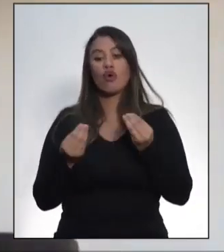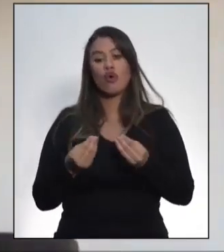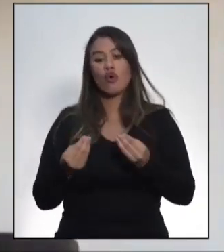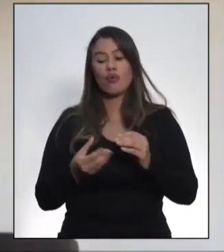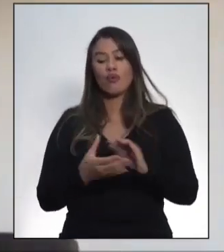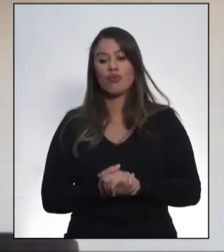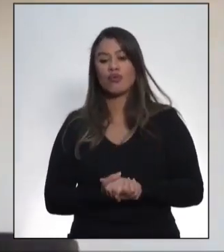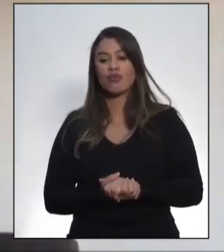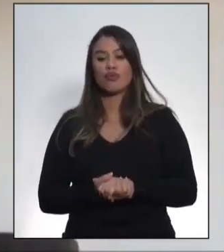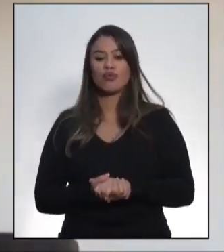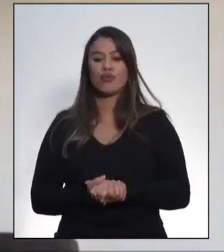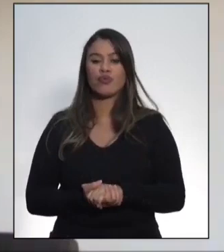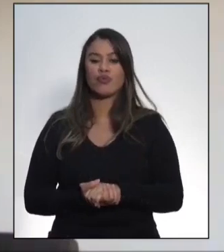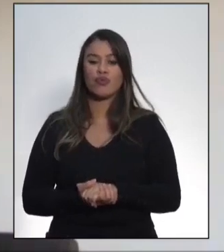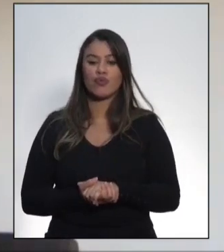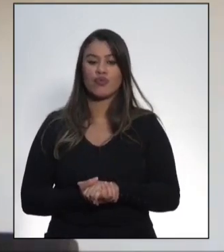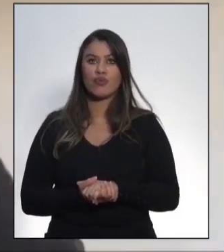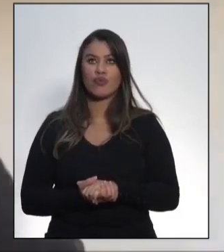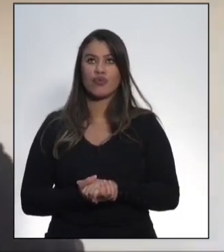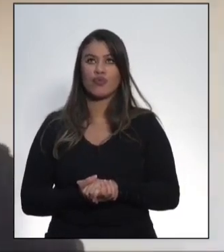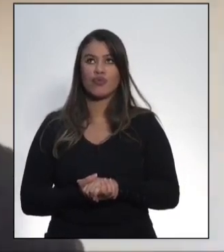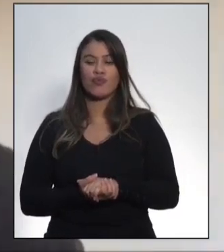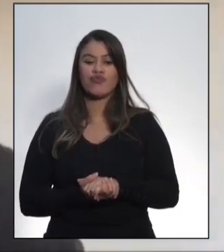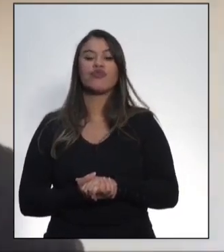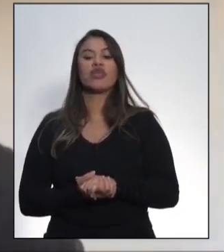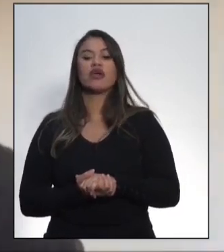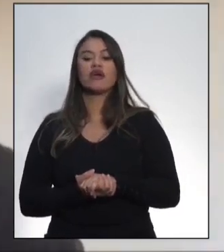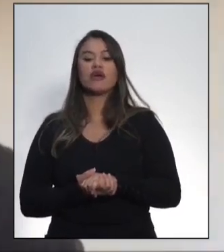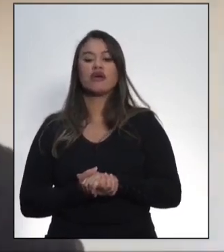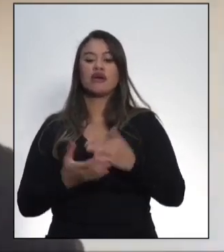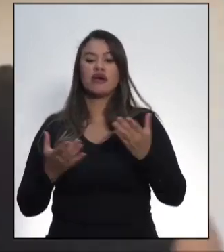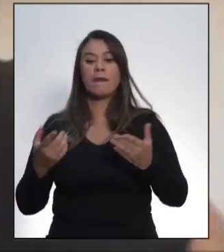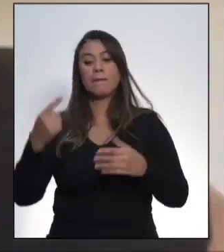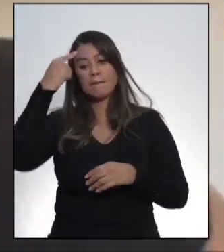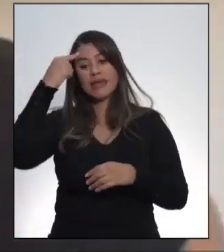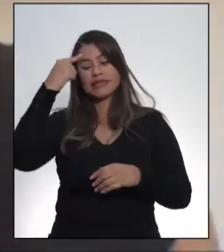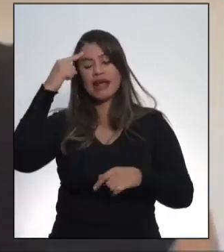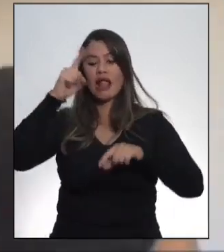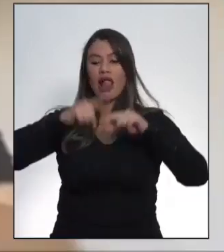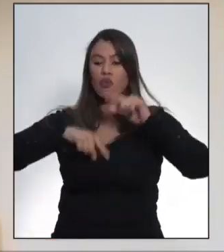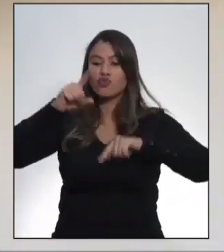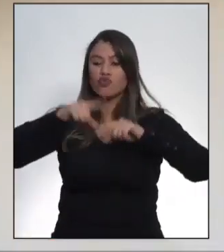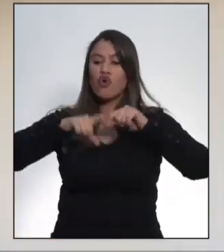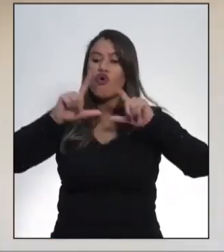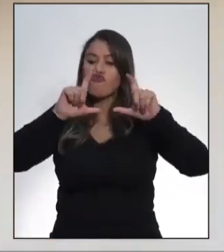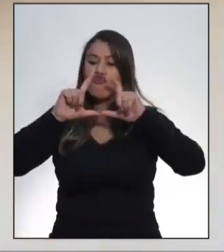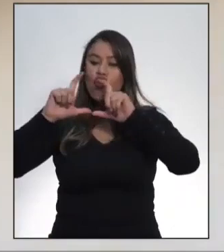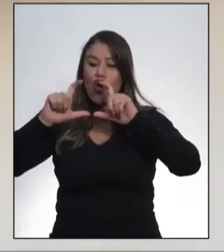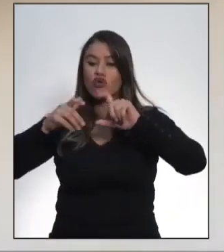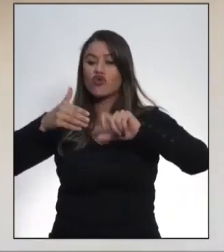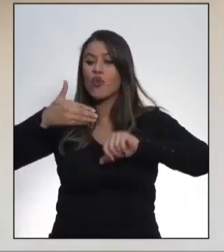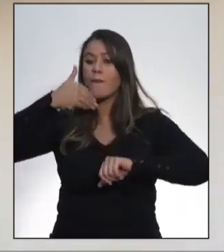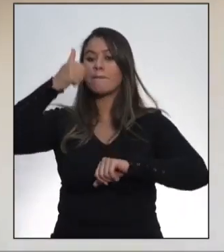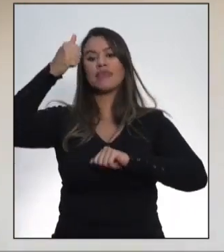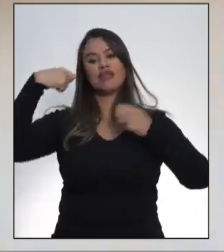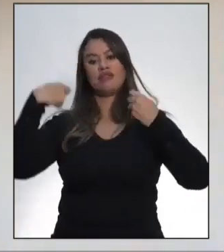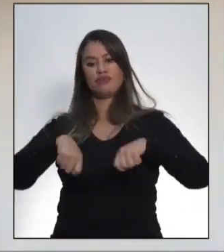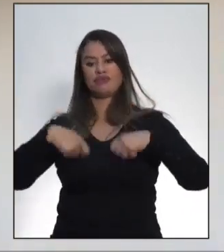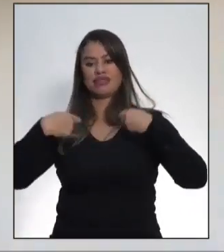para que o teu produto seja o melhor possível. Mas aí você tem várias opções em fotografia, porque se você